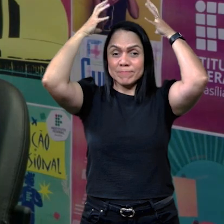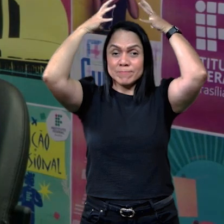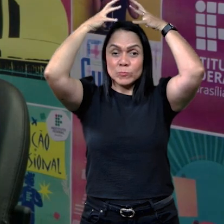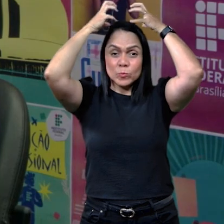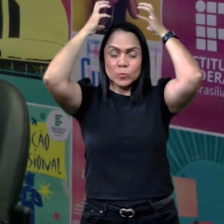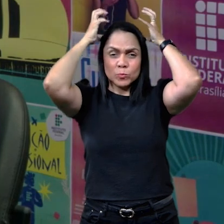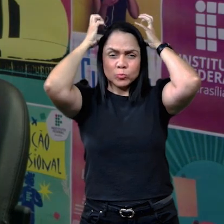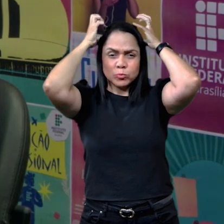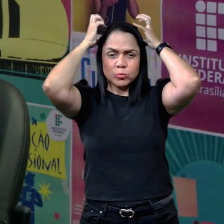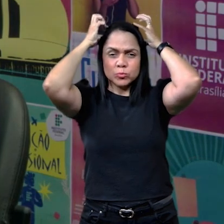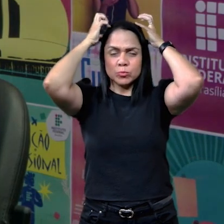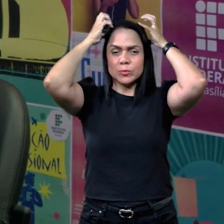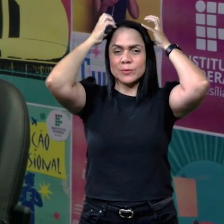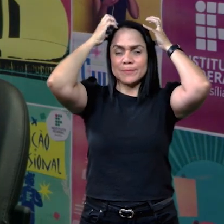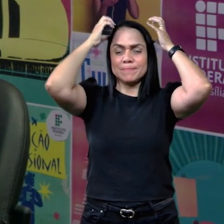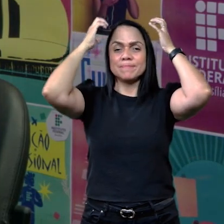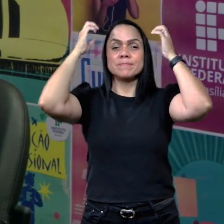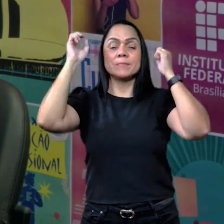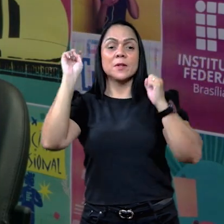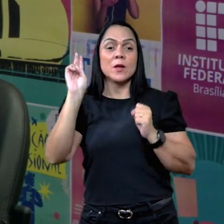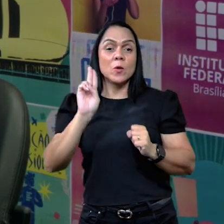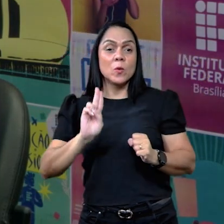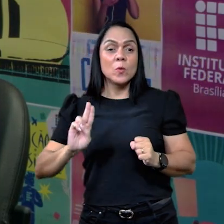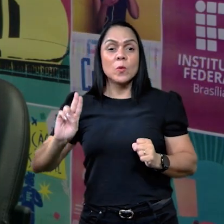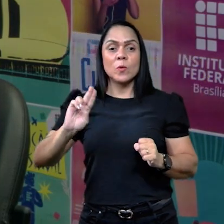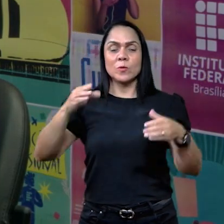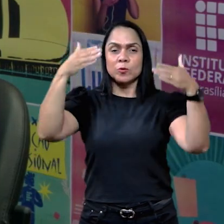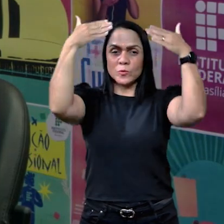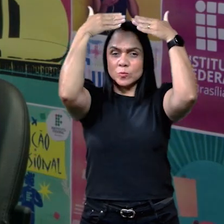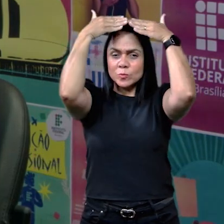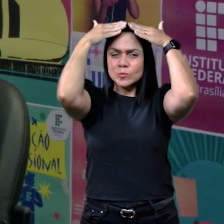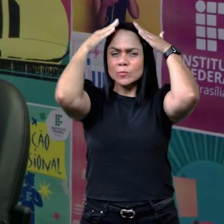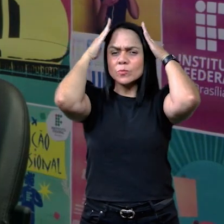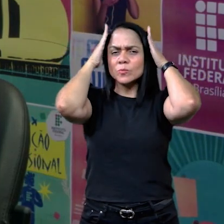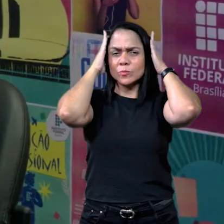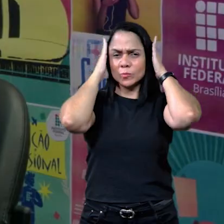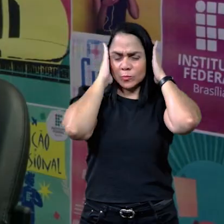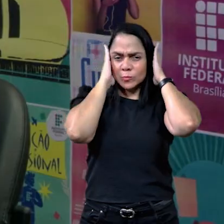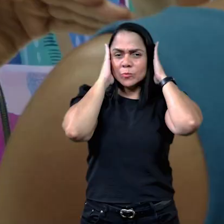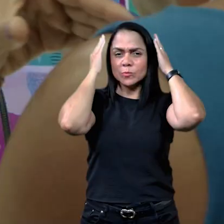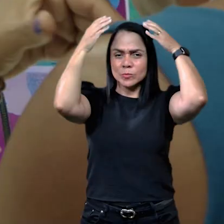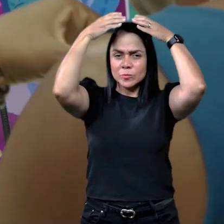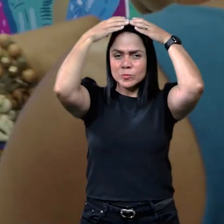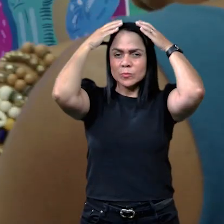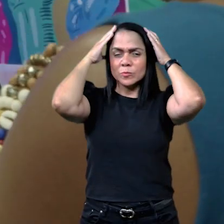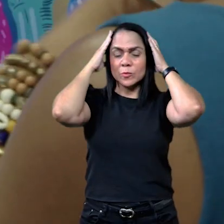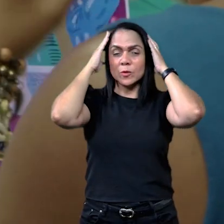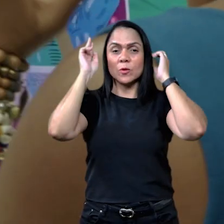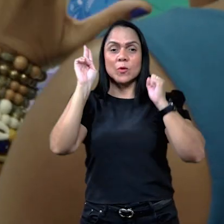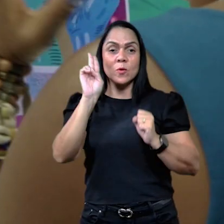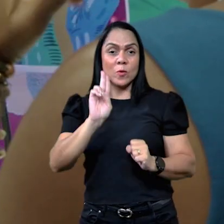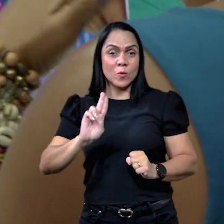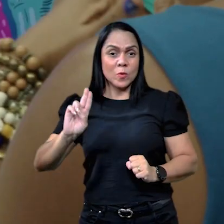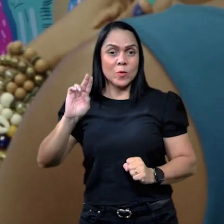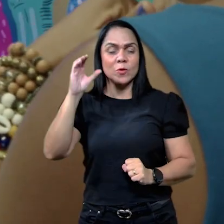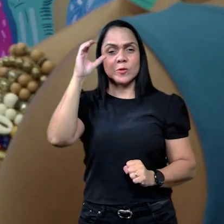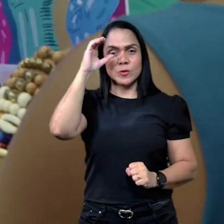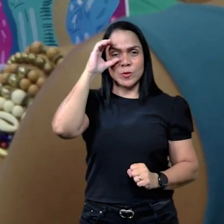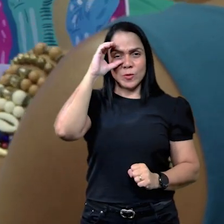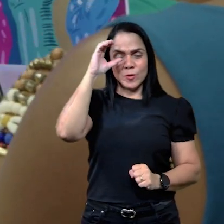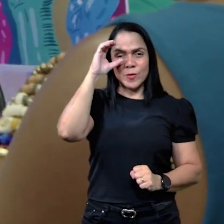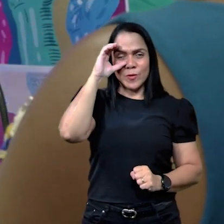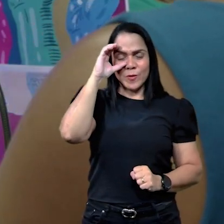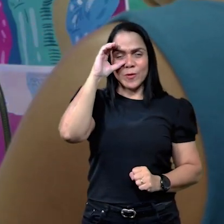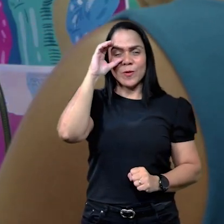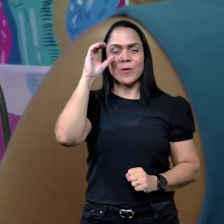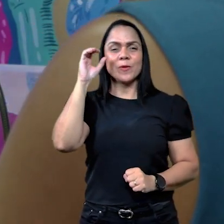afro puff, né, que é um penteado. Tô com lenço na cabeça, tô com turbante, tô de óculos, com